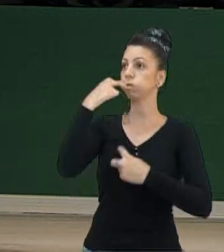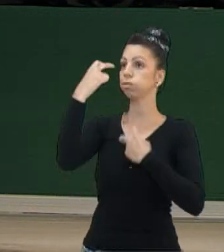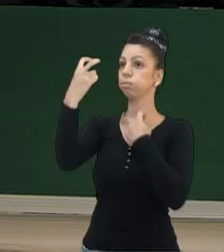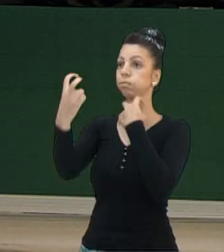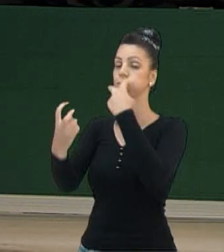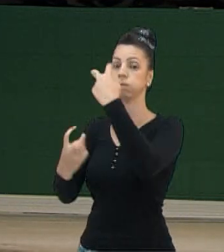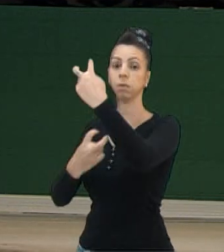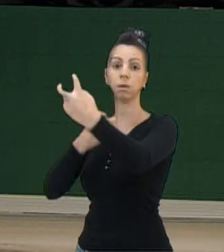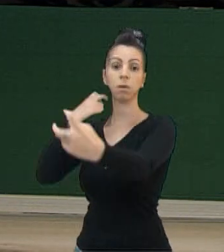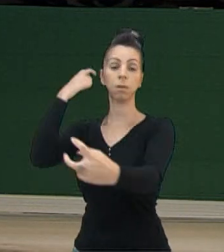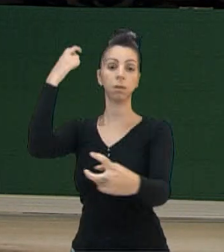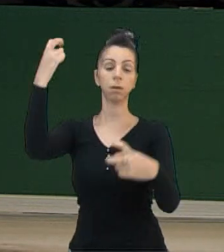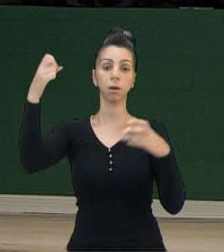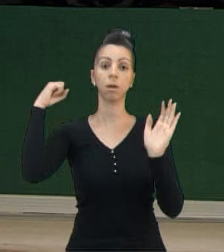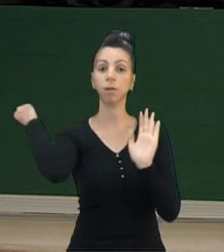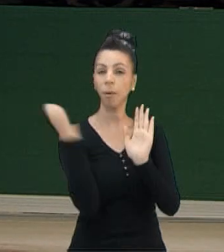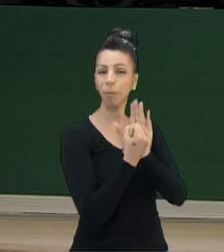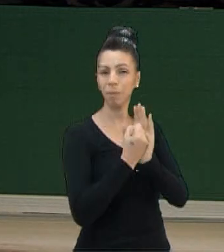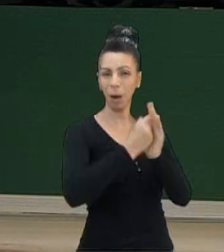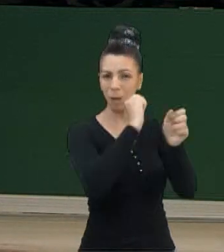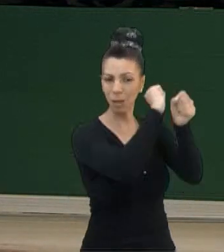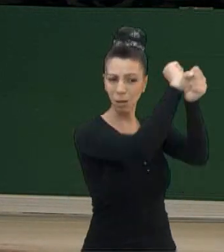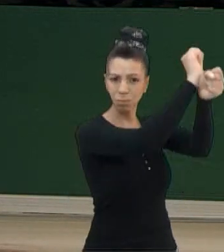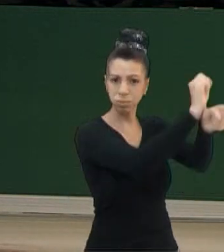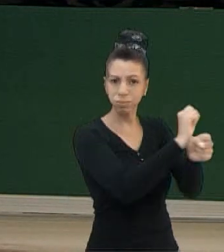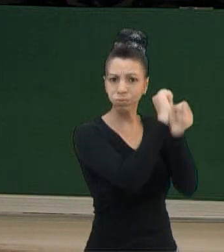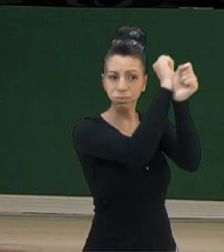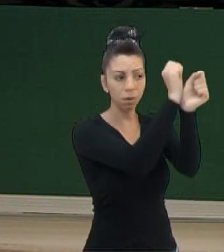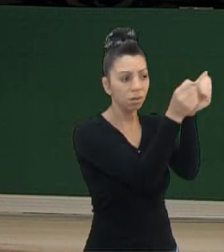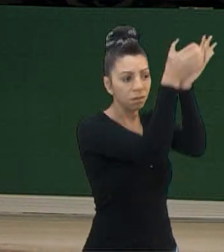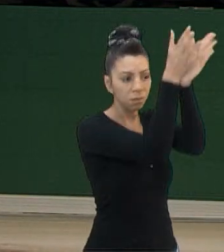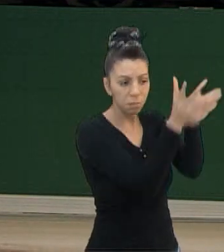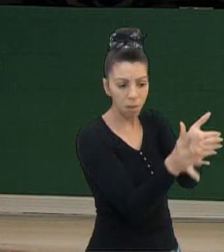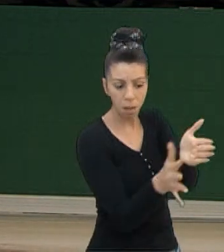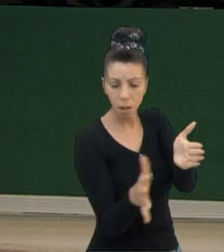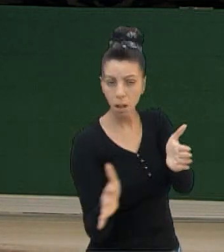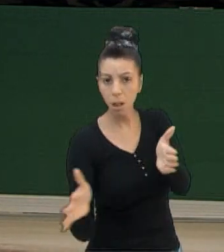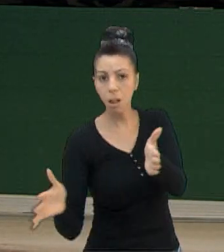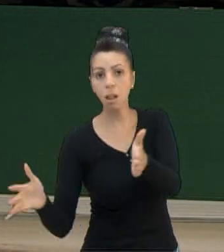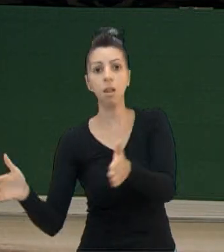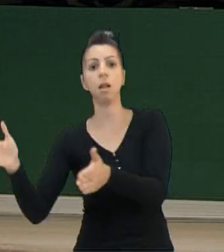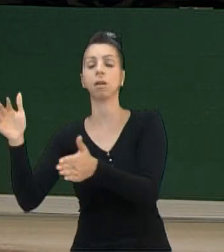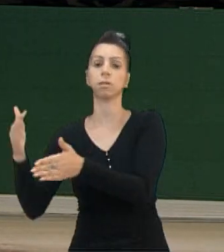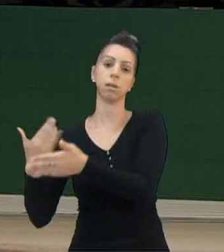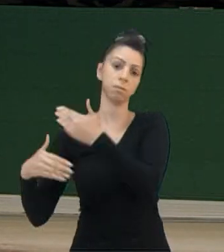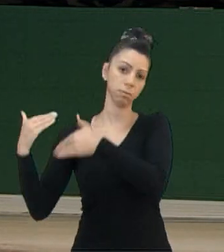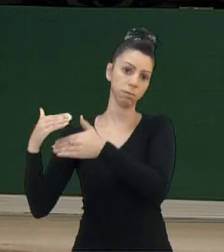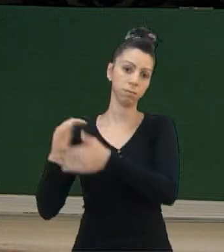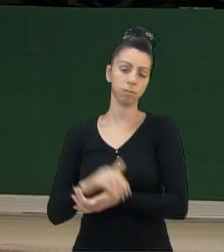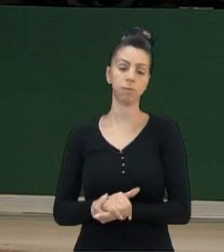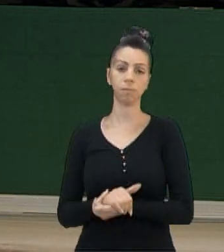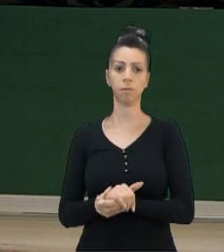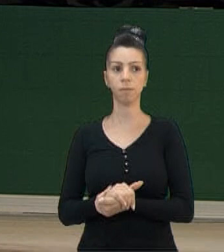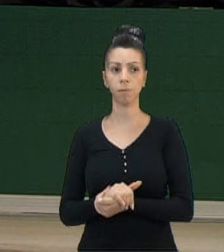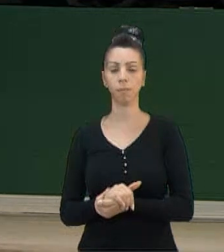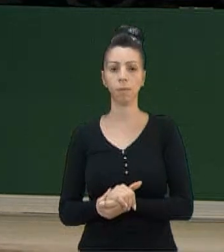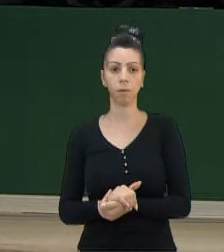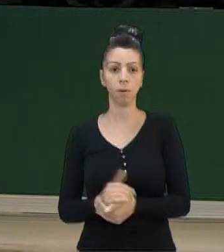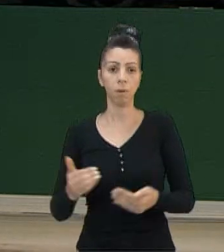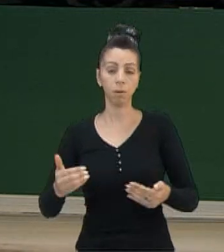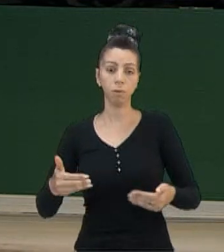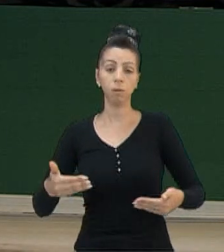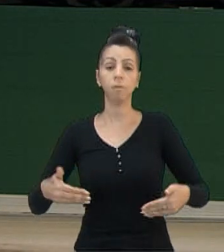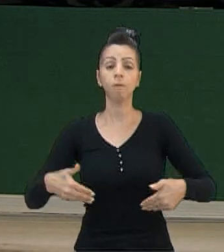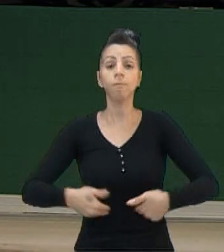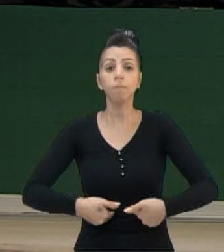perplexos, então nessa marca de escravização que permanece aí nesse passado, tá certo? Tanto de sangue como de fome.